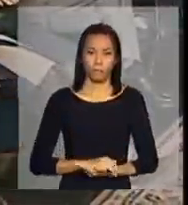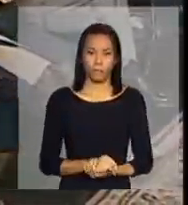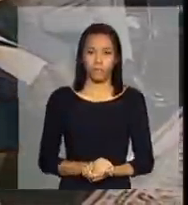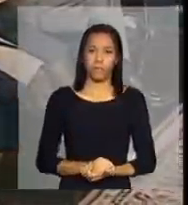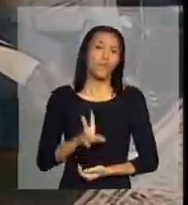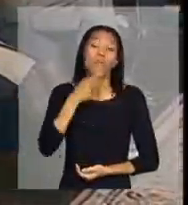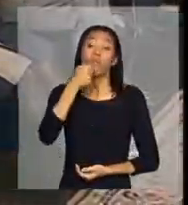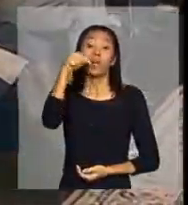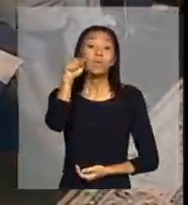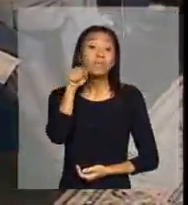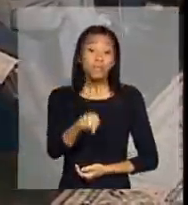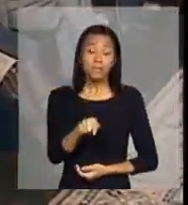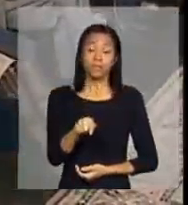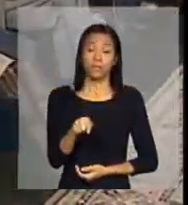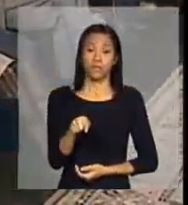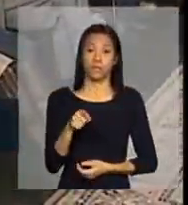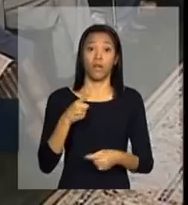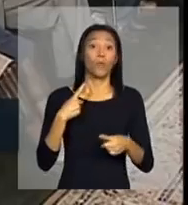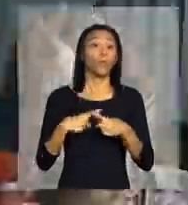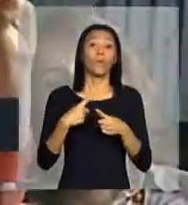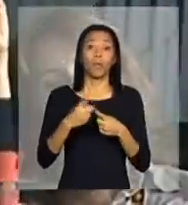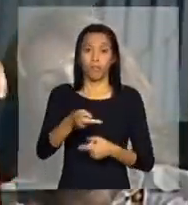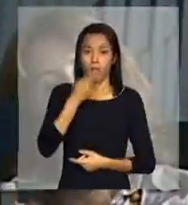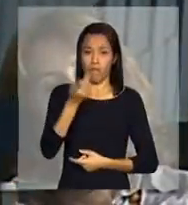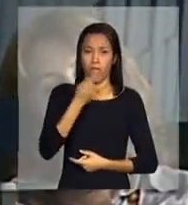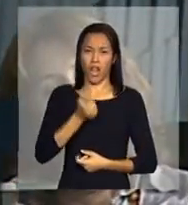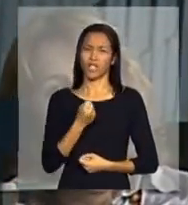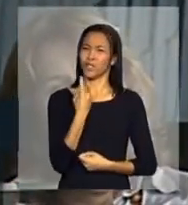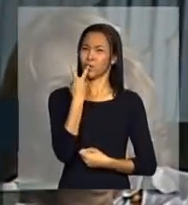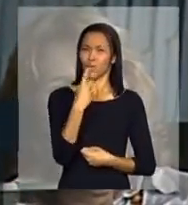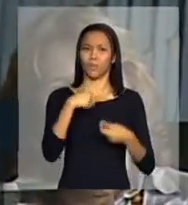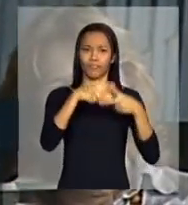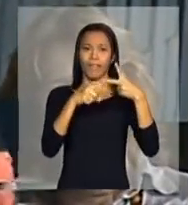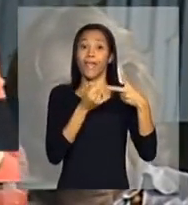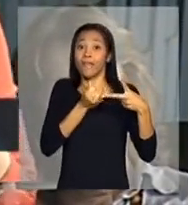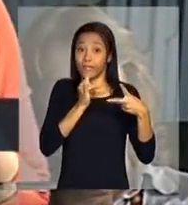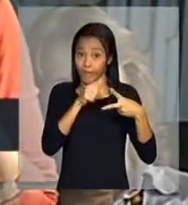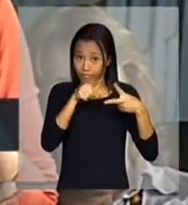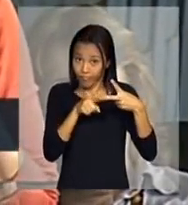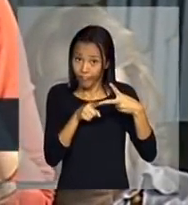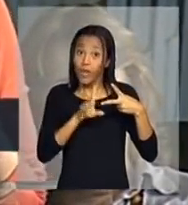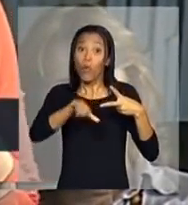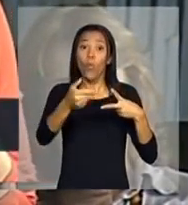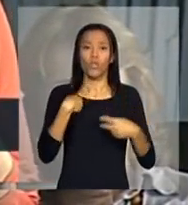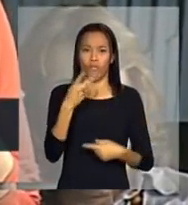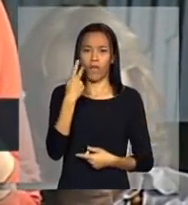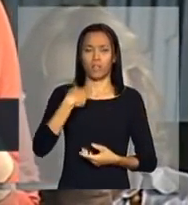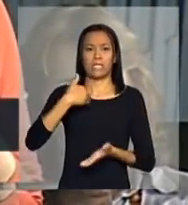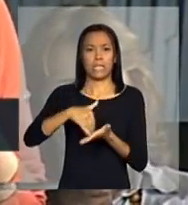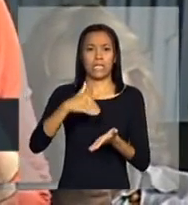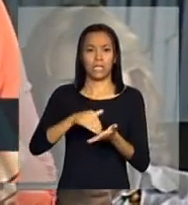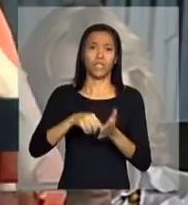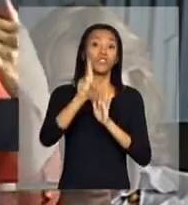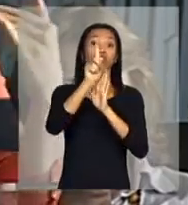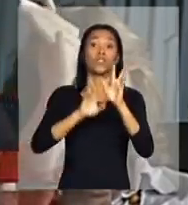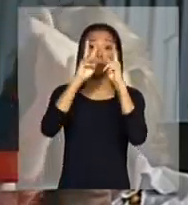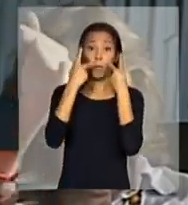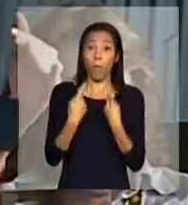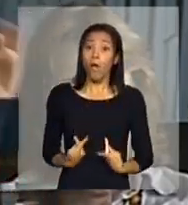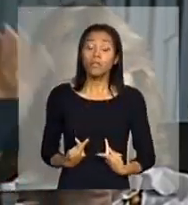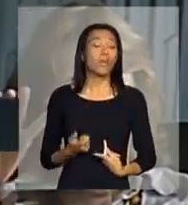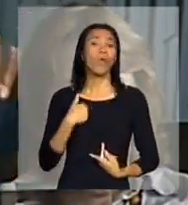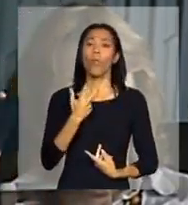Digo isto para citarmos dois exemplos. E quando eu falo em termos de Secretaria de Direitos Humanos, não